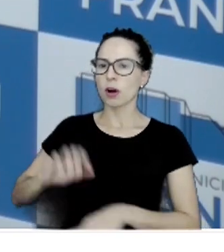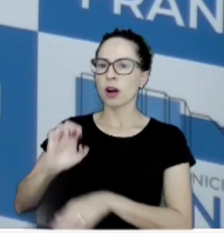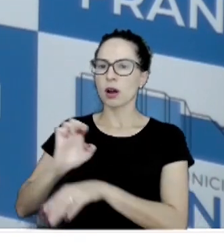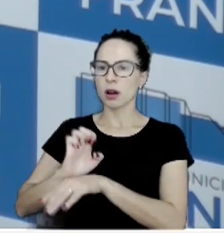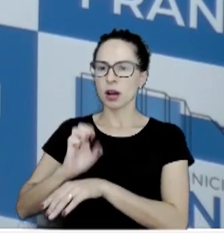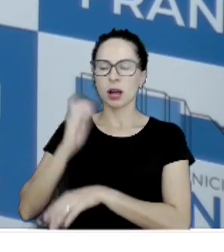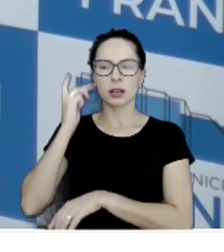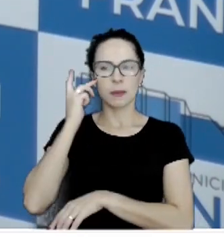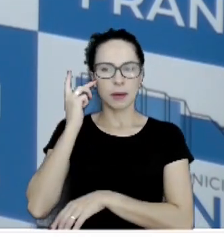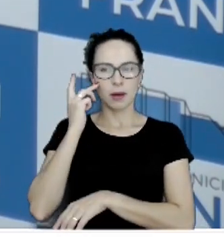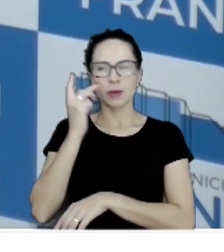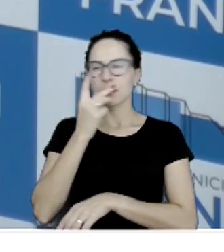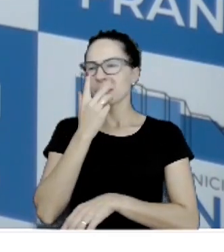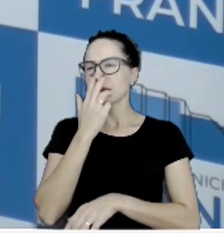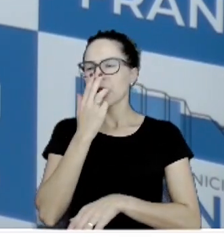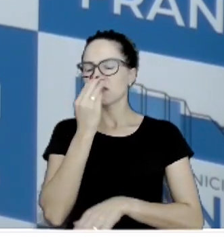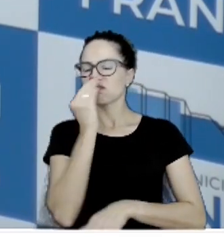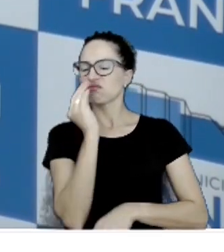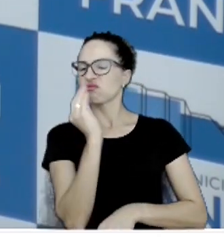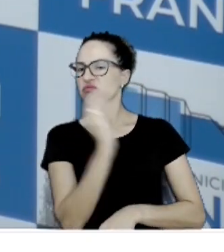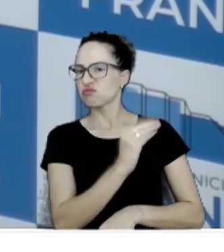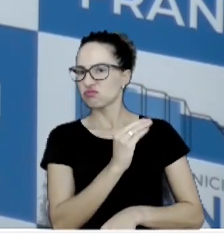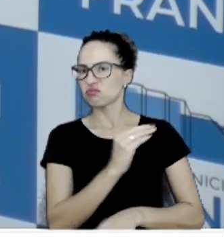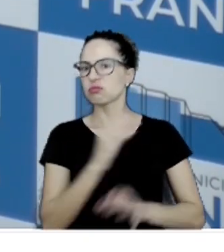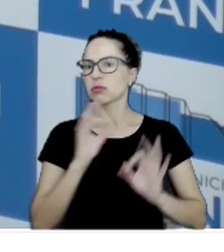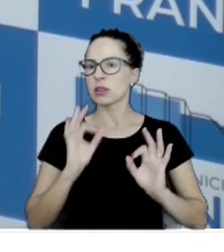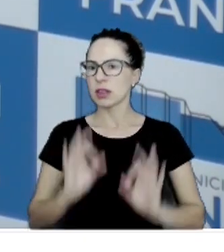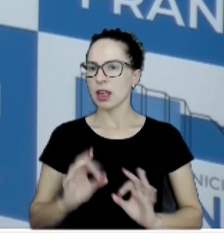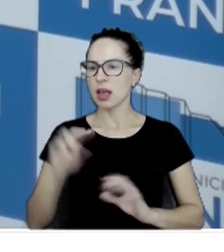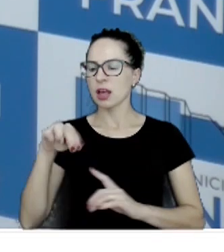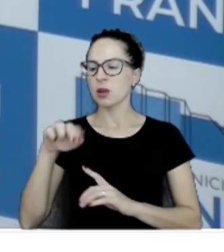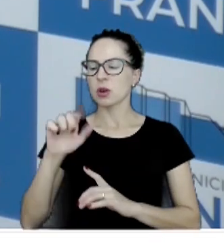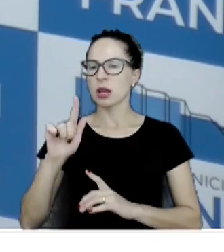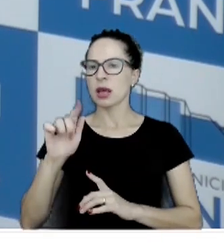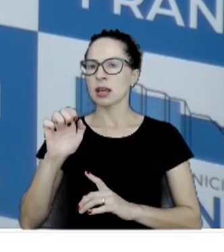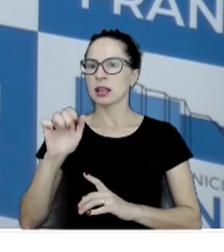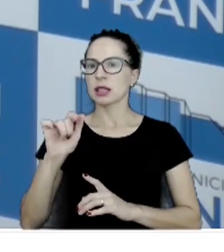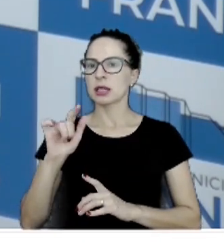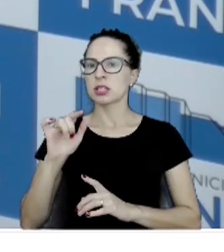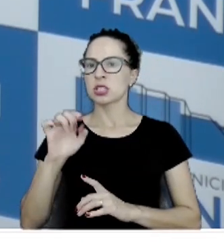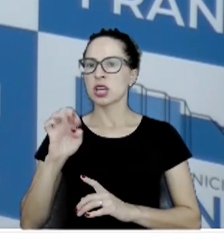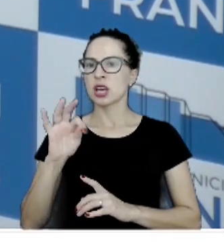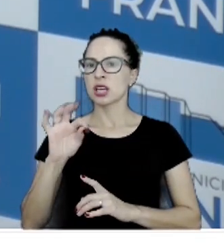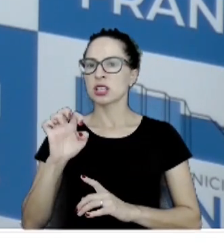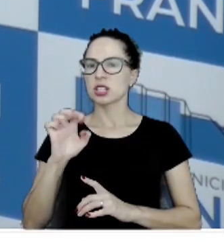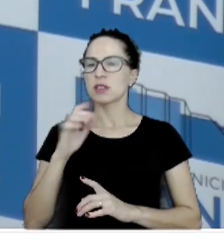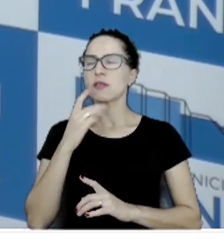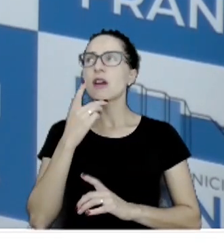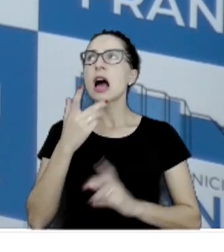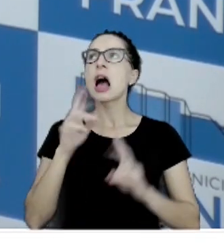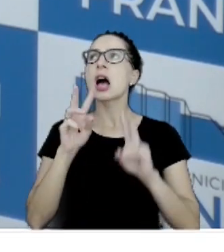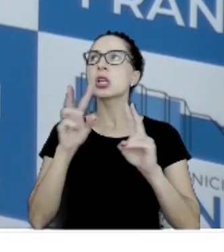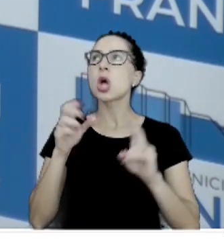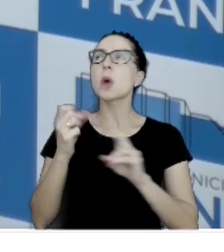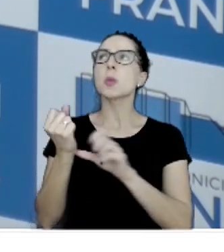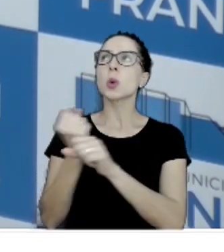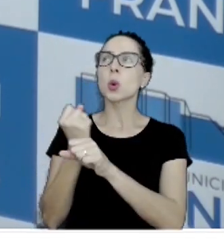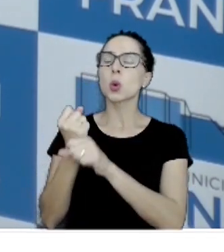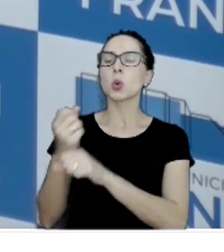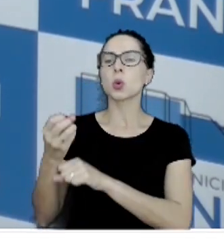negligência, eles foram negligentes. Se falaram muito na construção de um novo